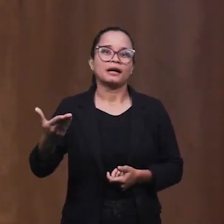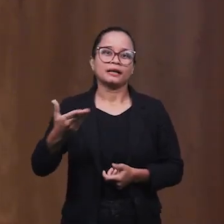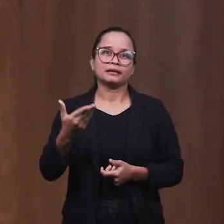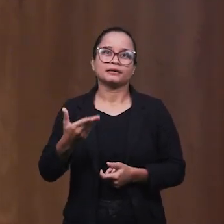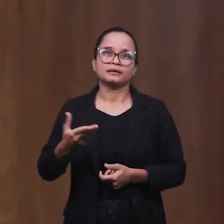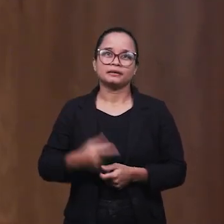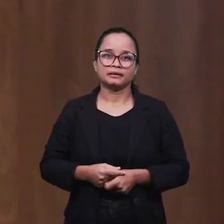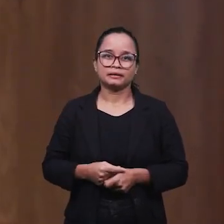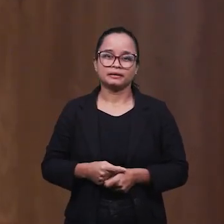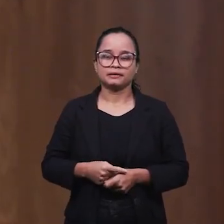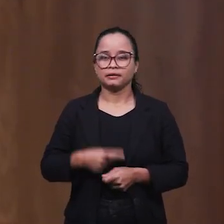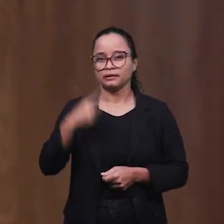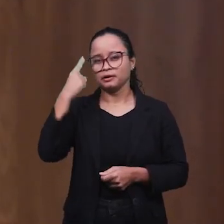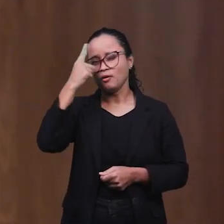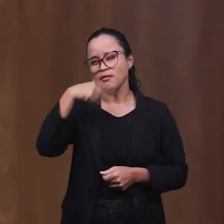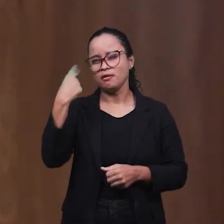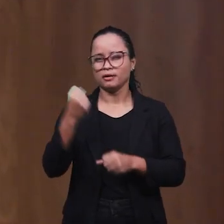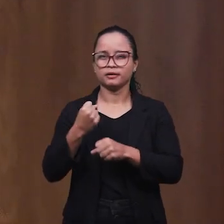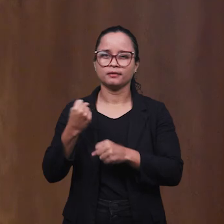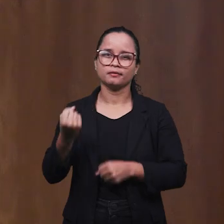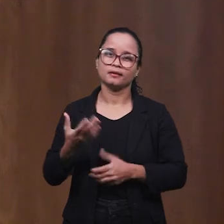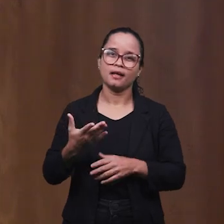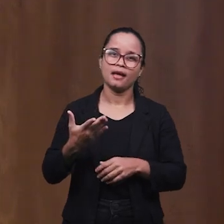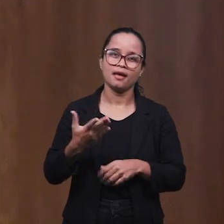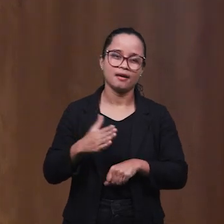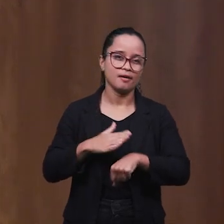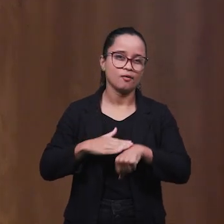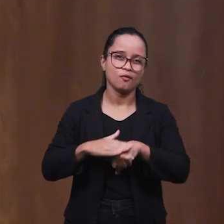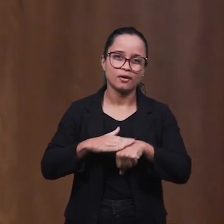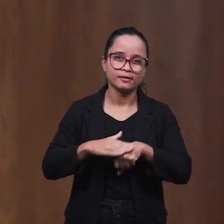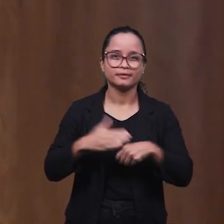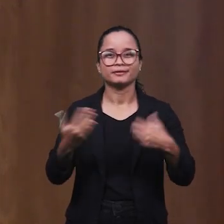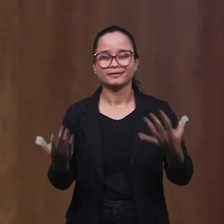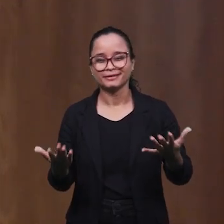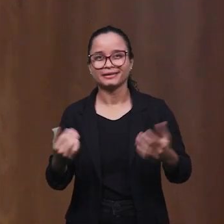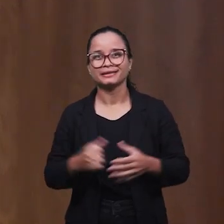aqui conversando, né? Verdade. E nós temos tido a